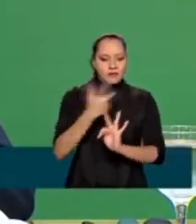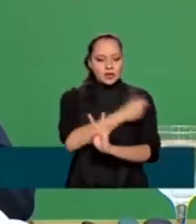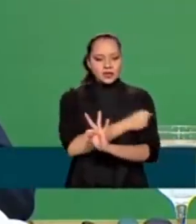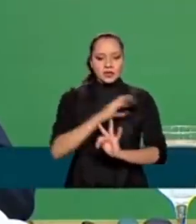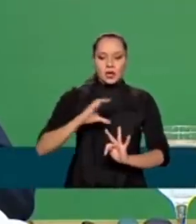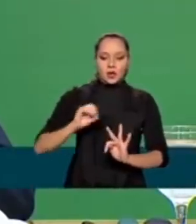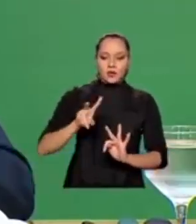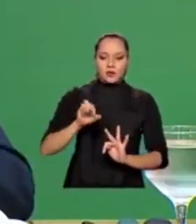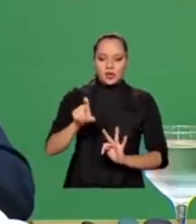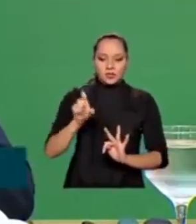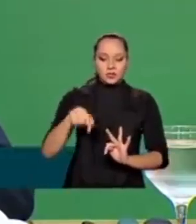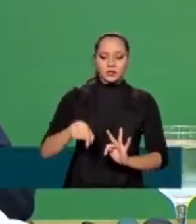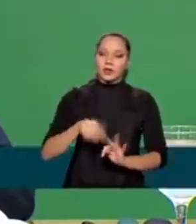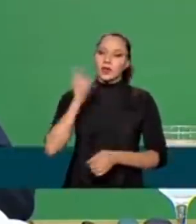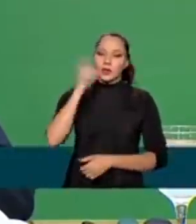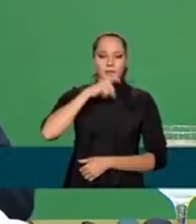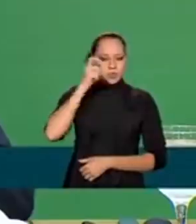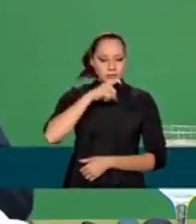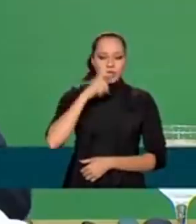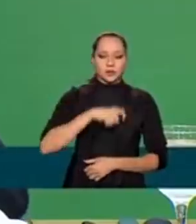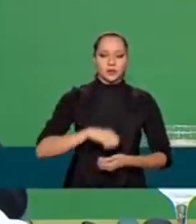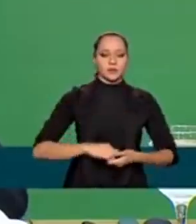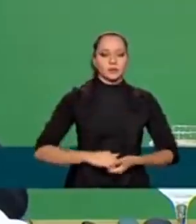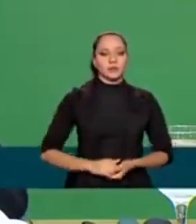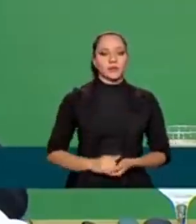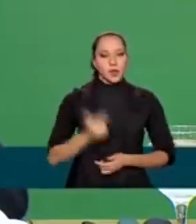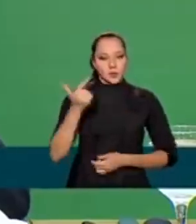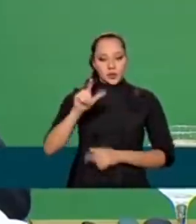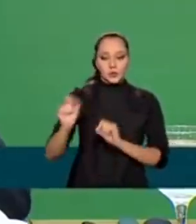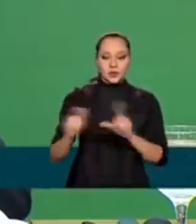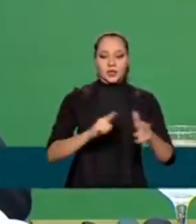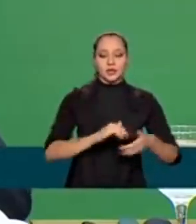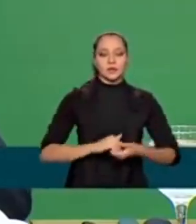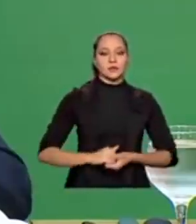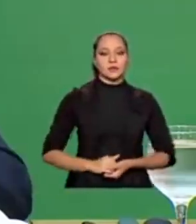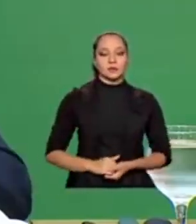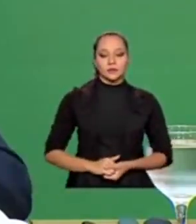Covaxin, é uma inverdade. Próximo, por favor.